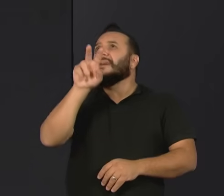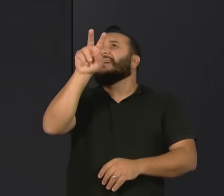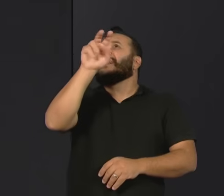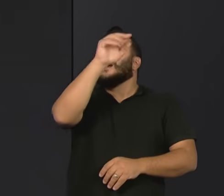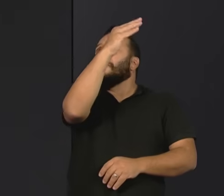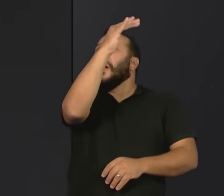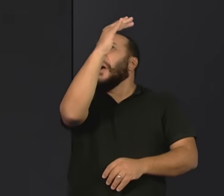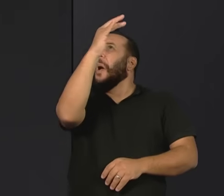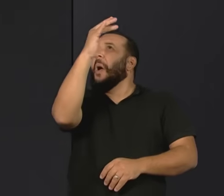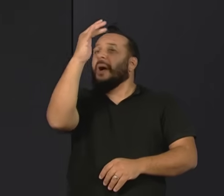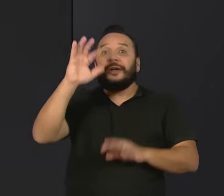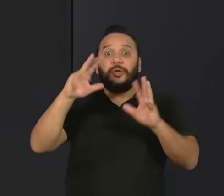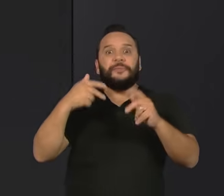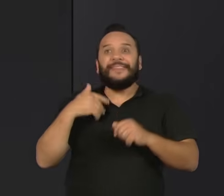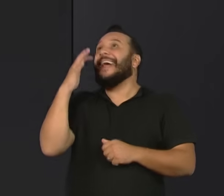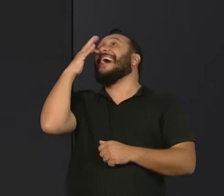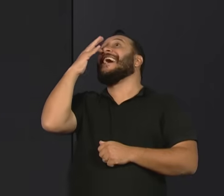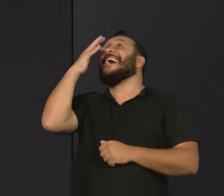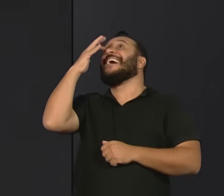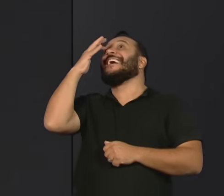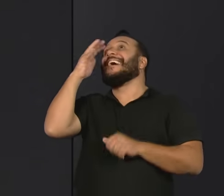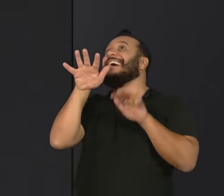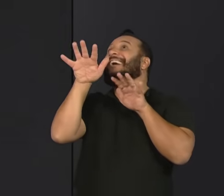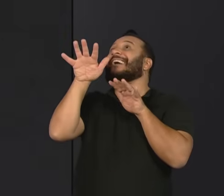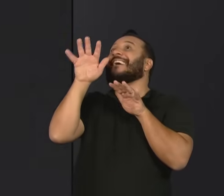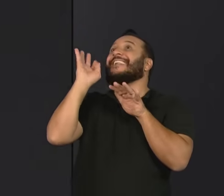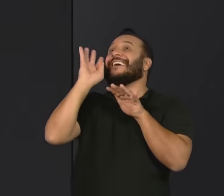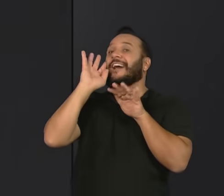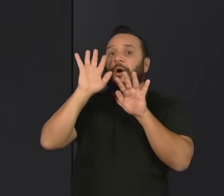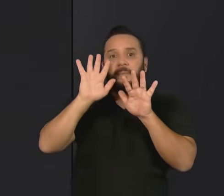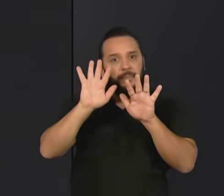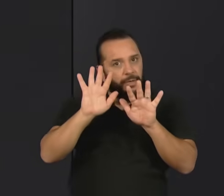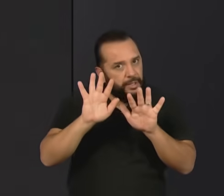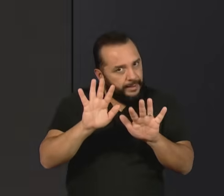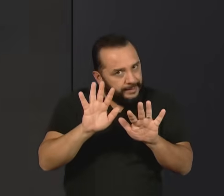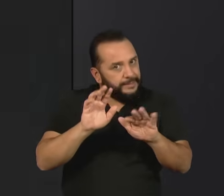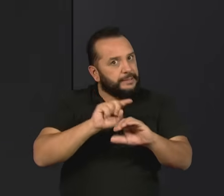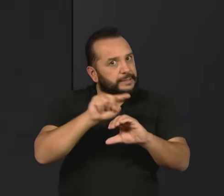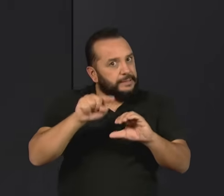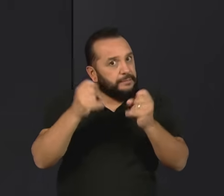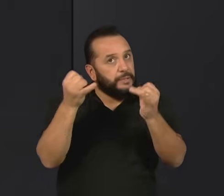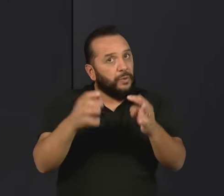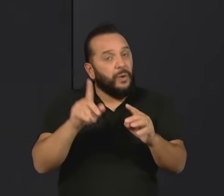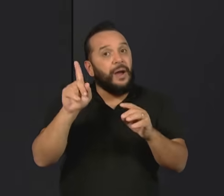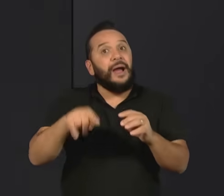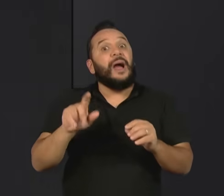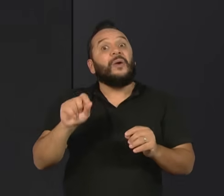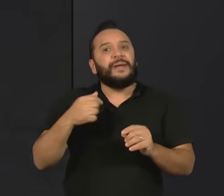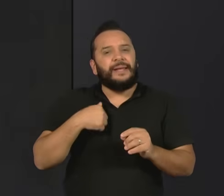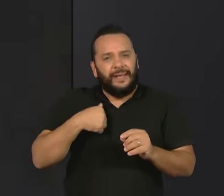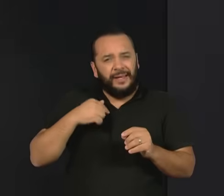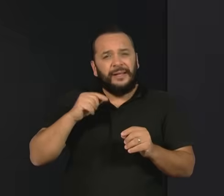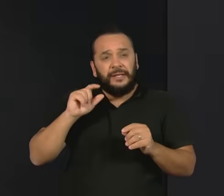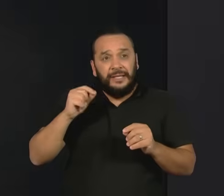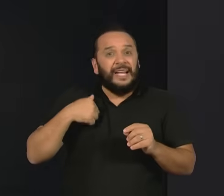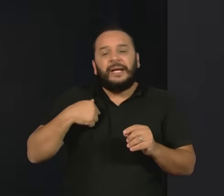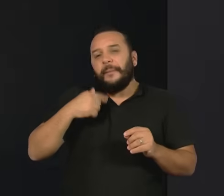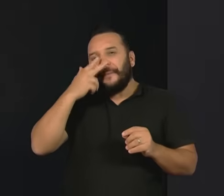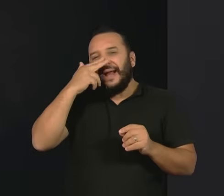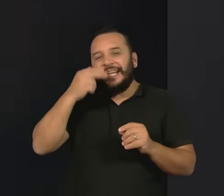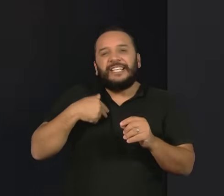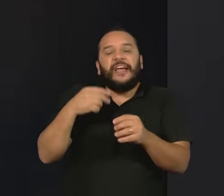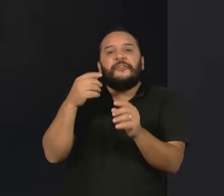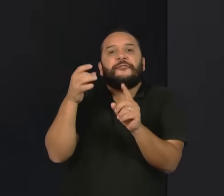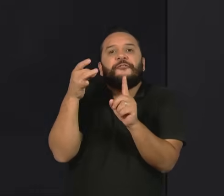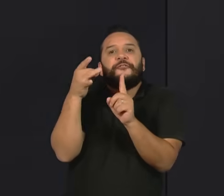a princípio encantou muitas pessoas. Mas cientistas garantem, trata-se de um pequeno fragmento do lixo